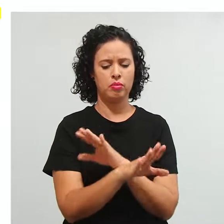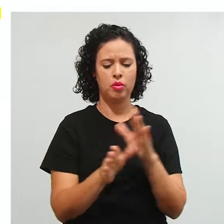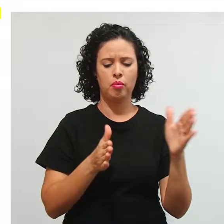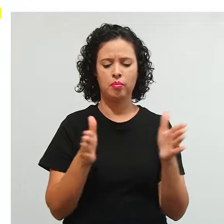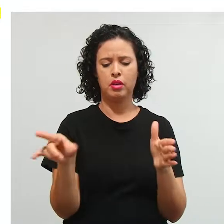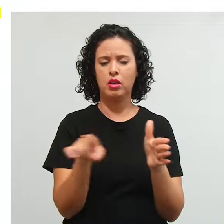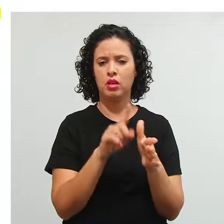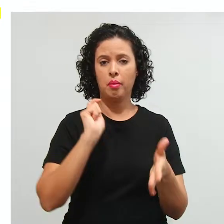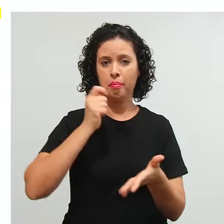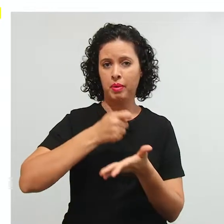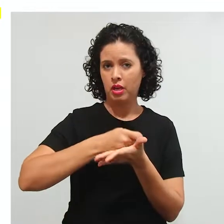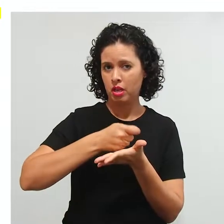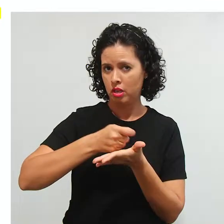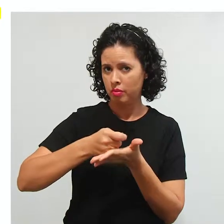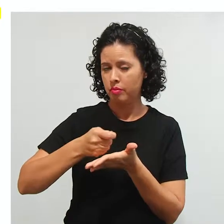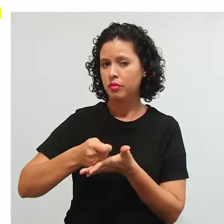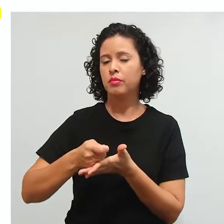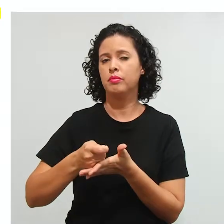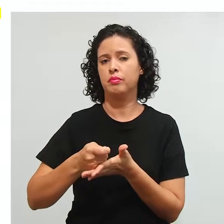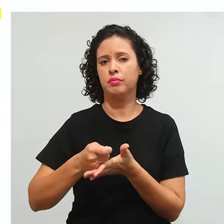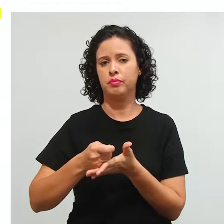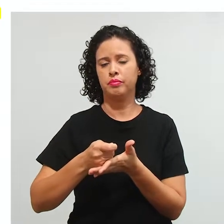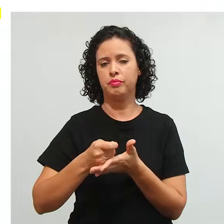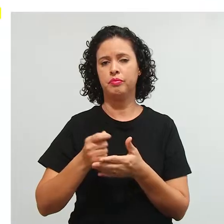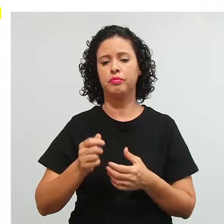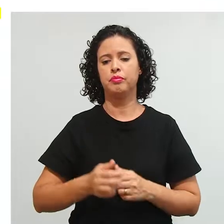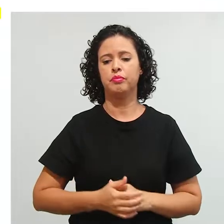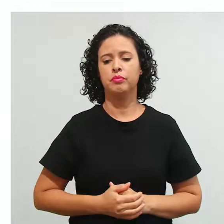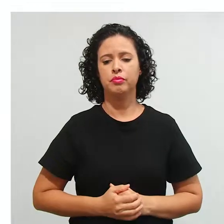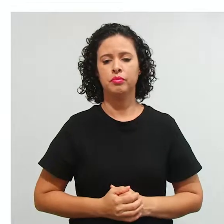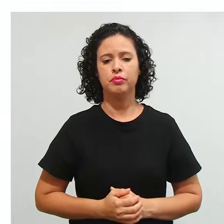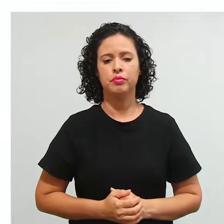para pagamento pelo devedor.